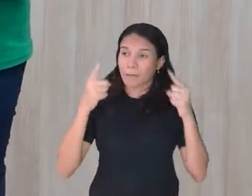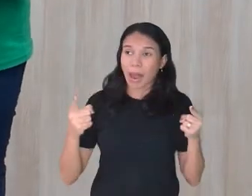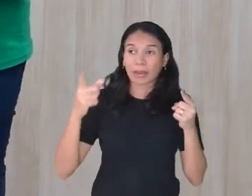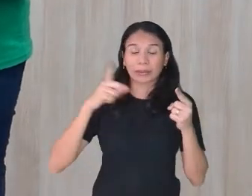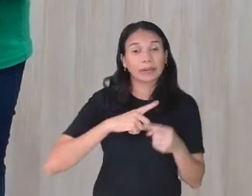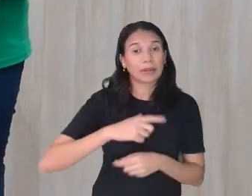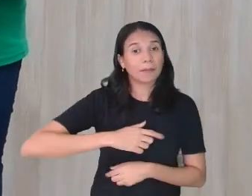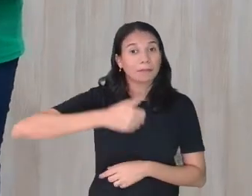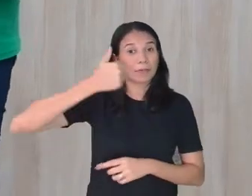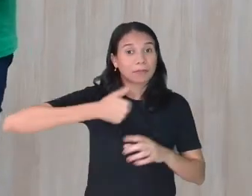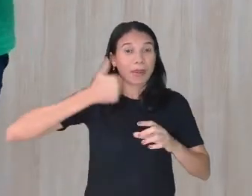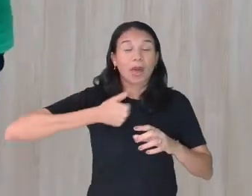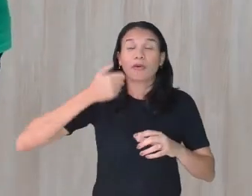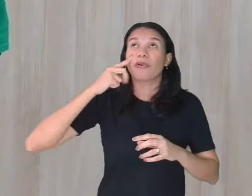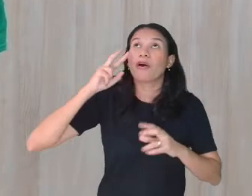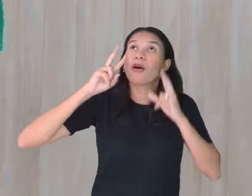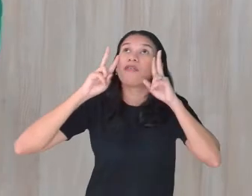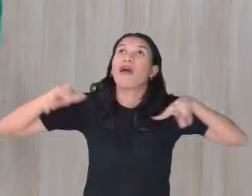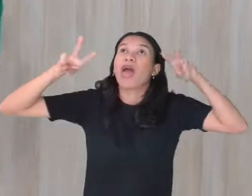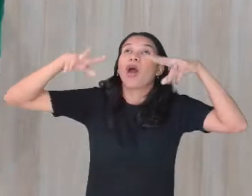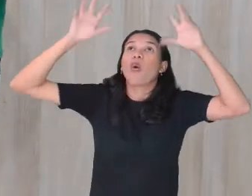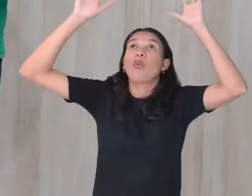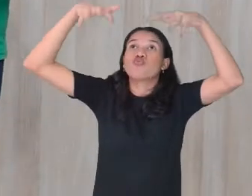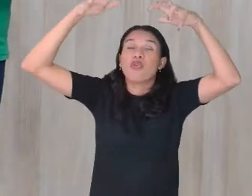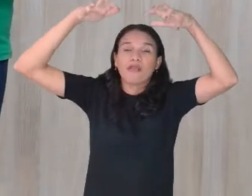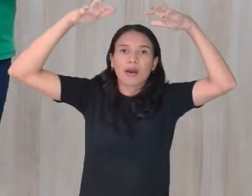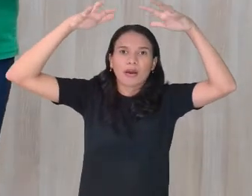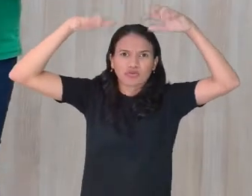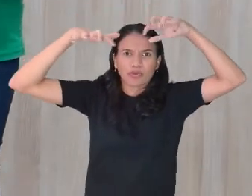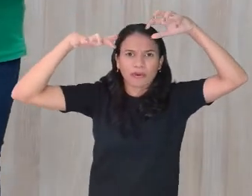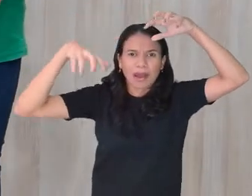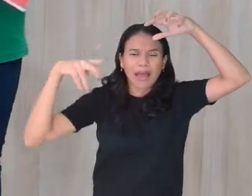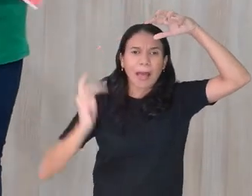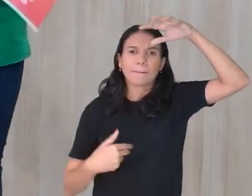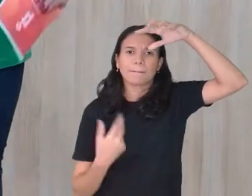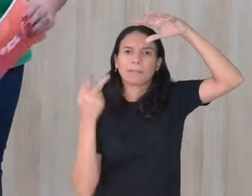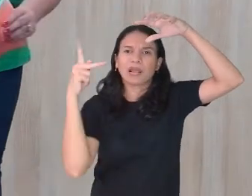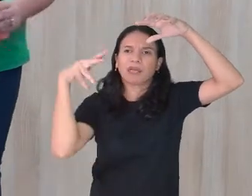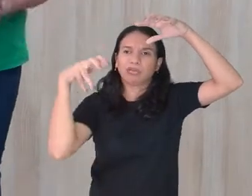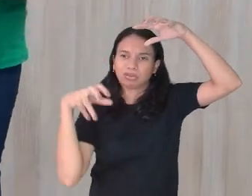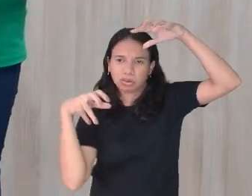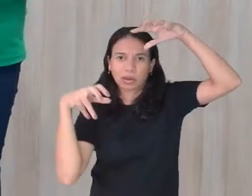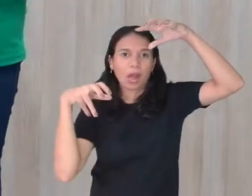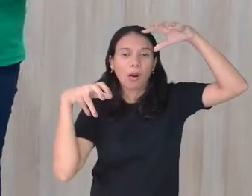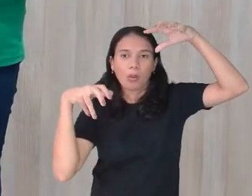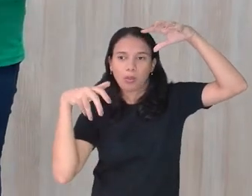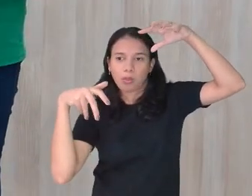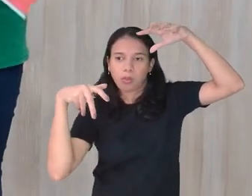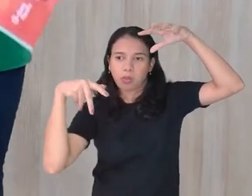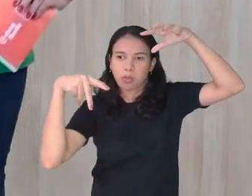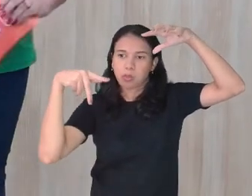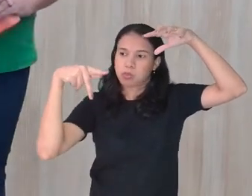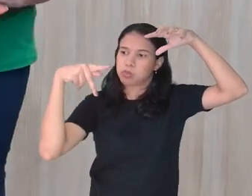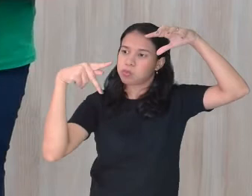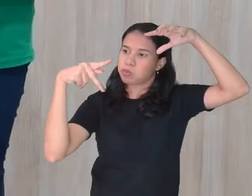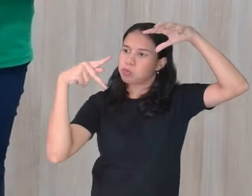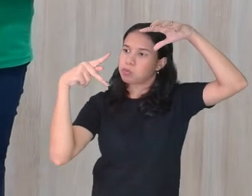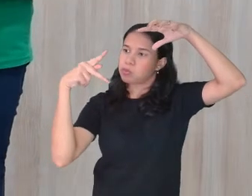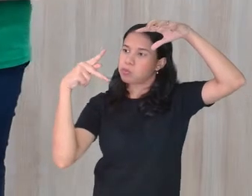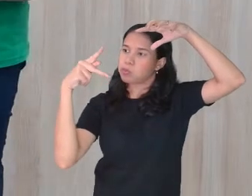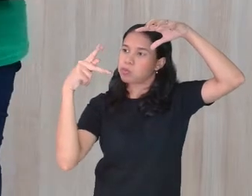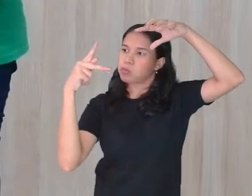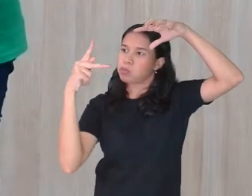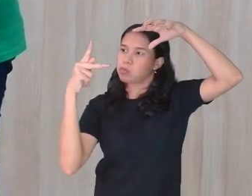primeiro sinal de chuva, aquela vegetação que parece que está morta, ela começa a se desenvolver, ela começa a